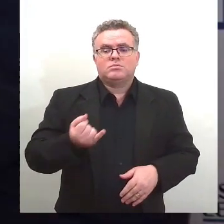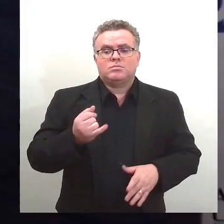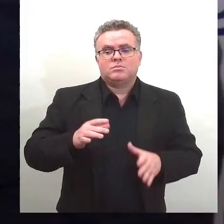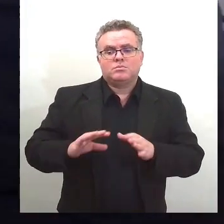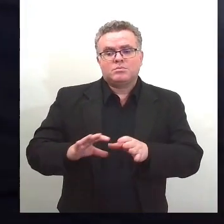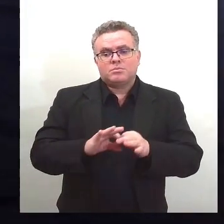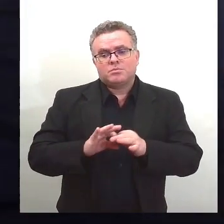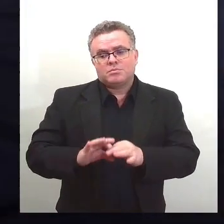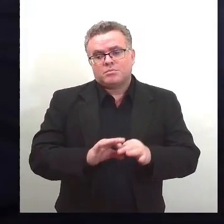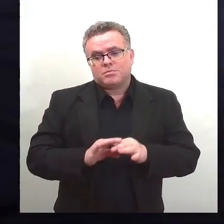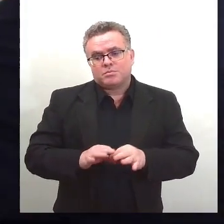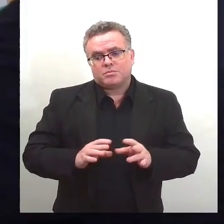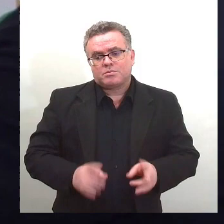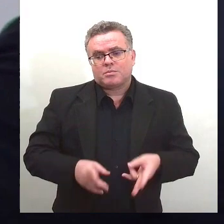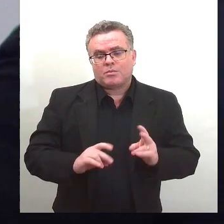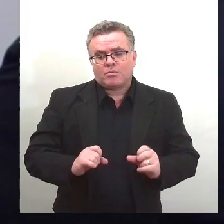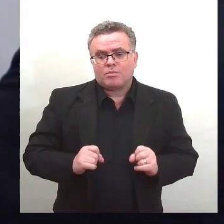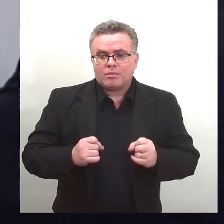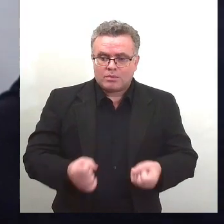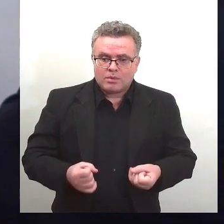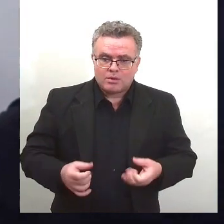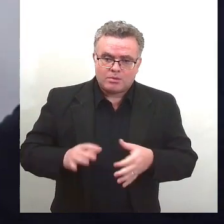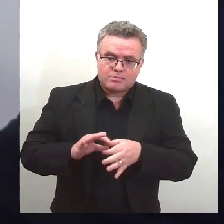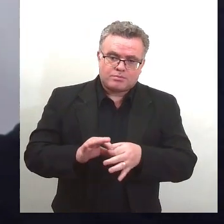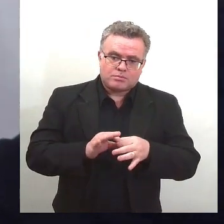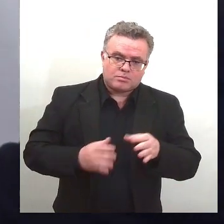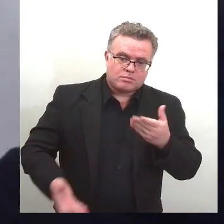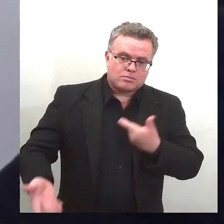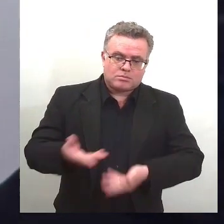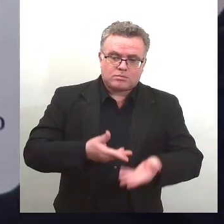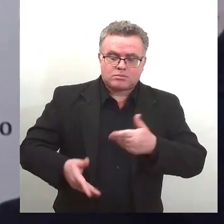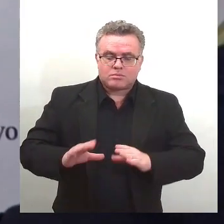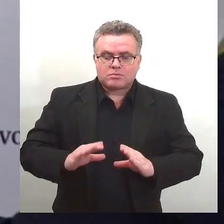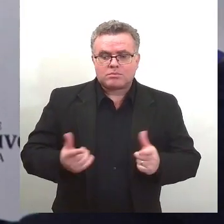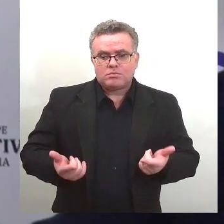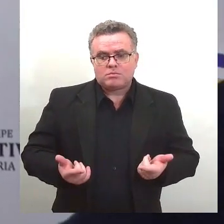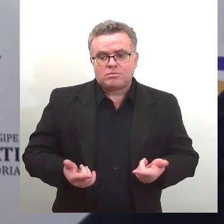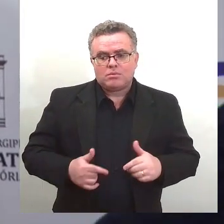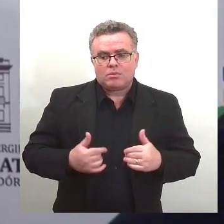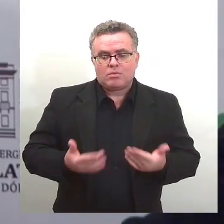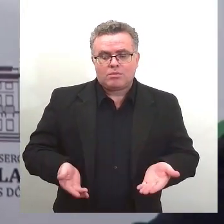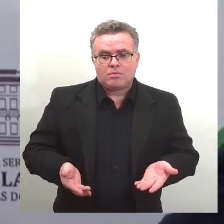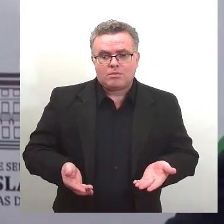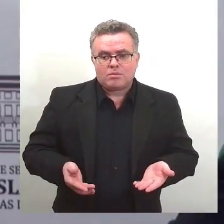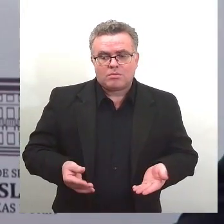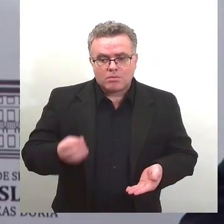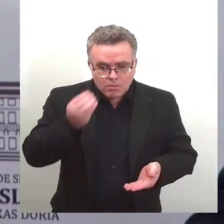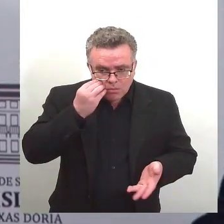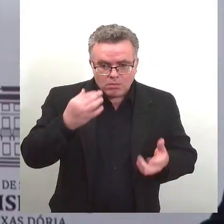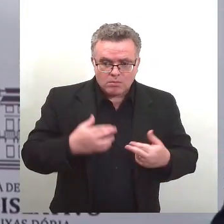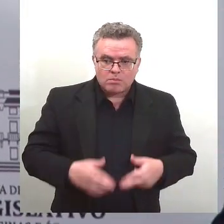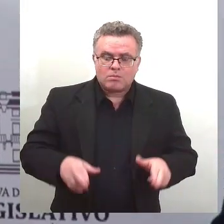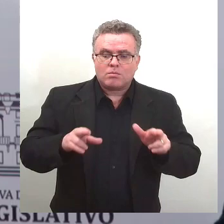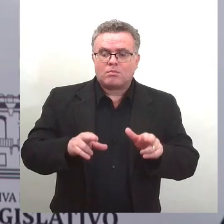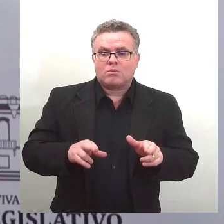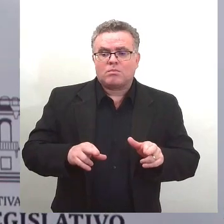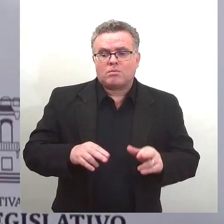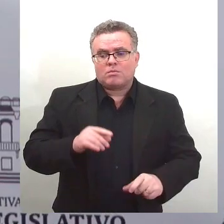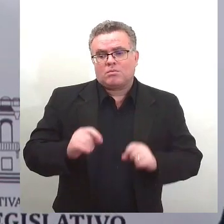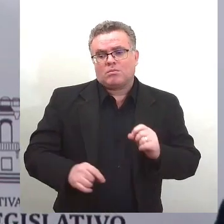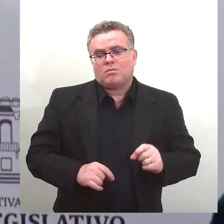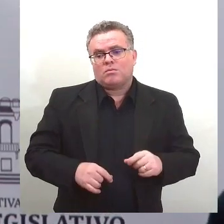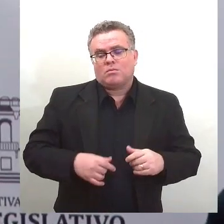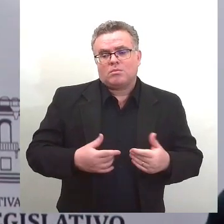de forças, porque interessa, obviamente, a todos, interessa resolver e solucionar o problema. E a solução é